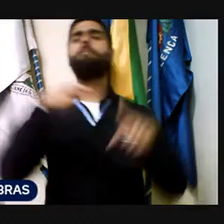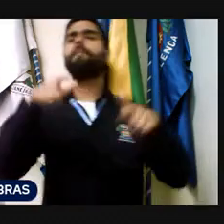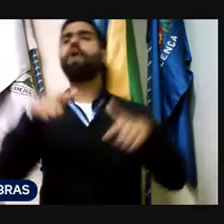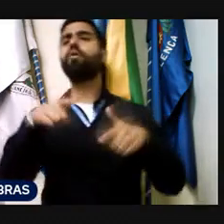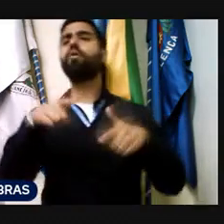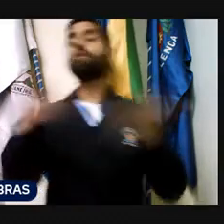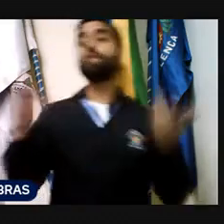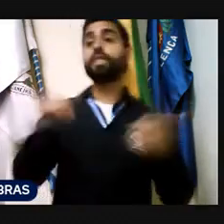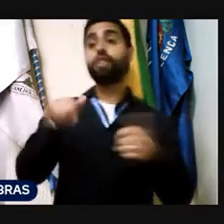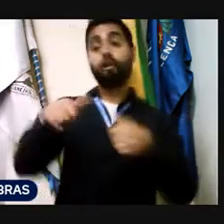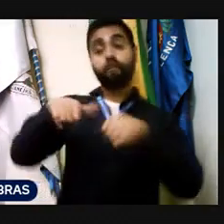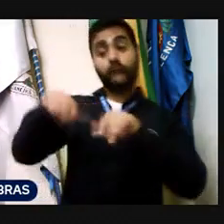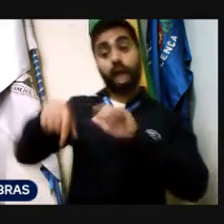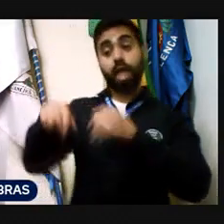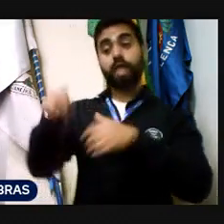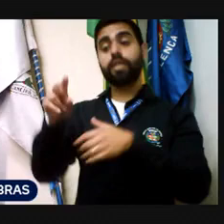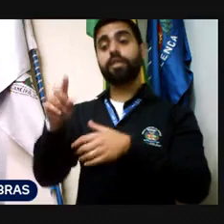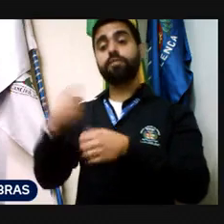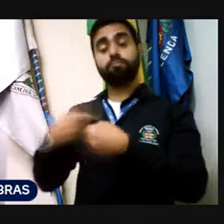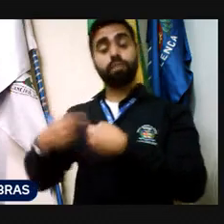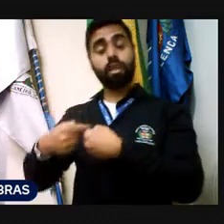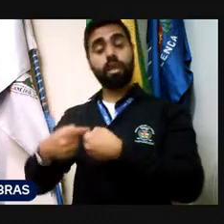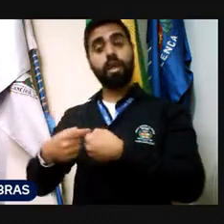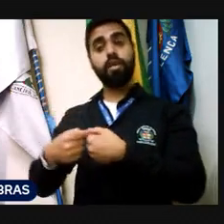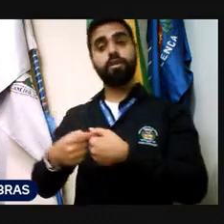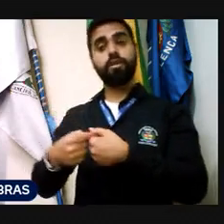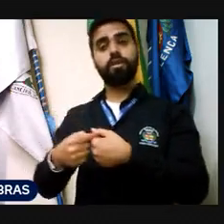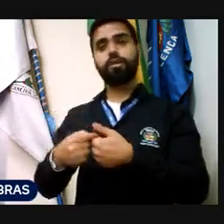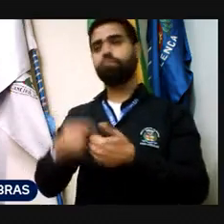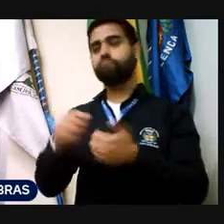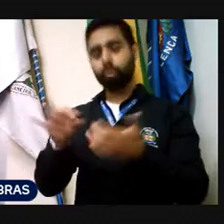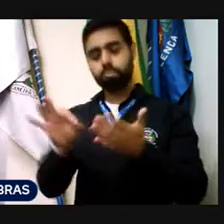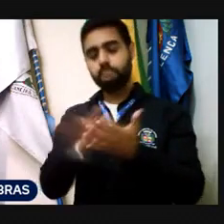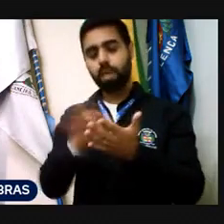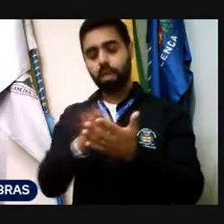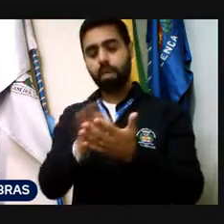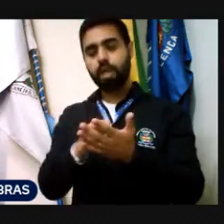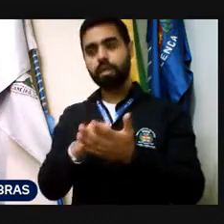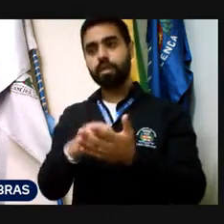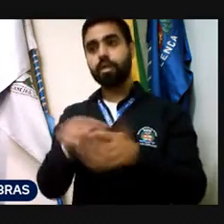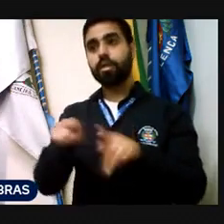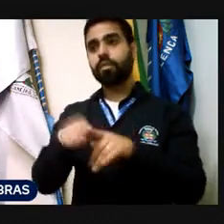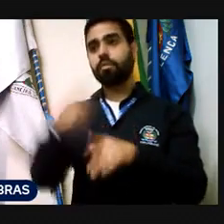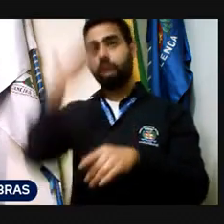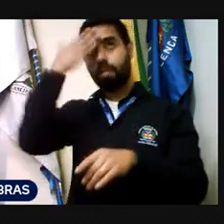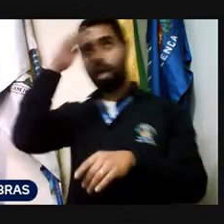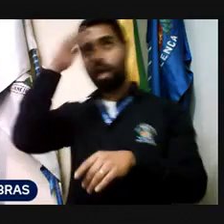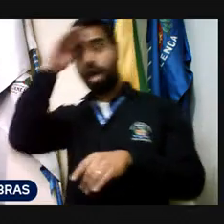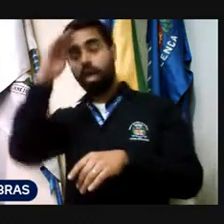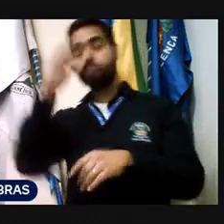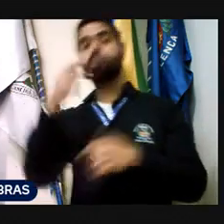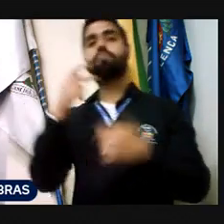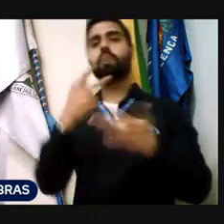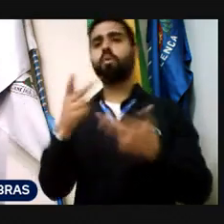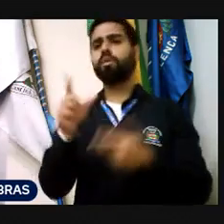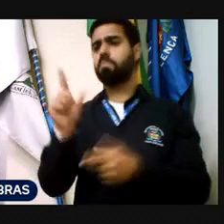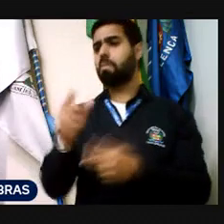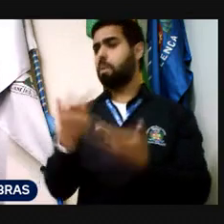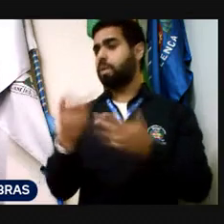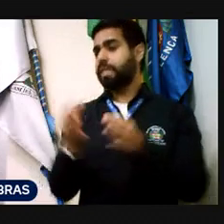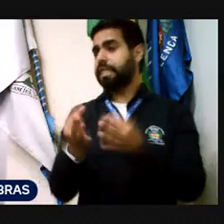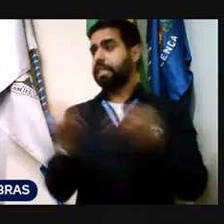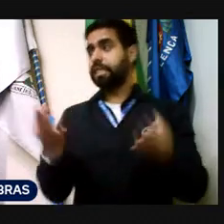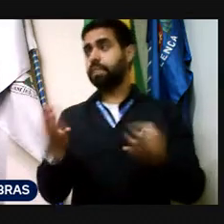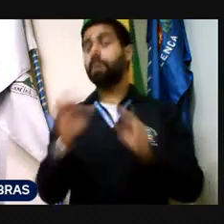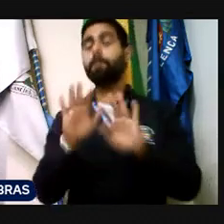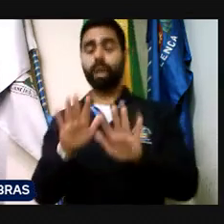se eu ia ficar na cidade, entendeu? E é tudo anotado, aferição de temperatura. Então, achei, é pequena, é simples demais, mas